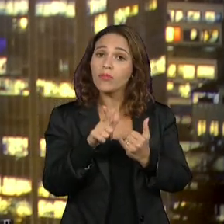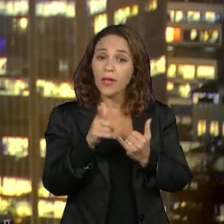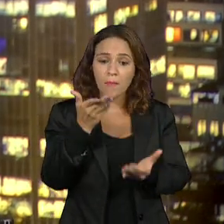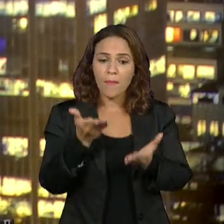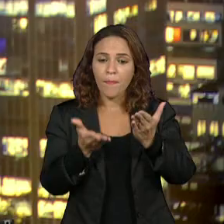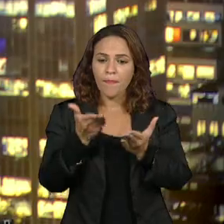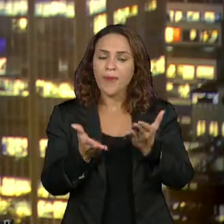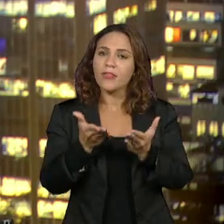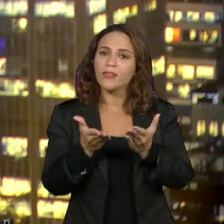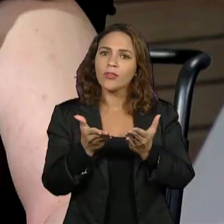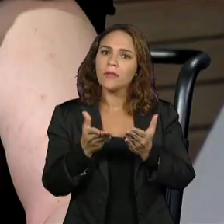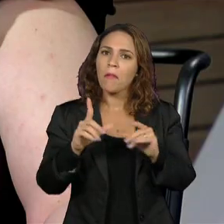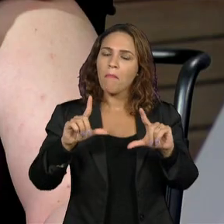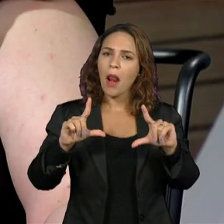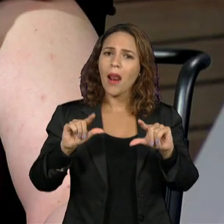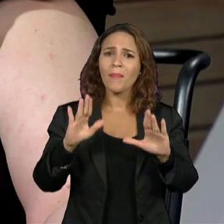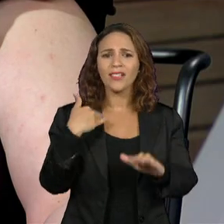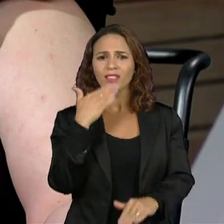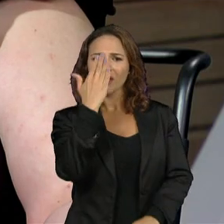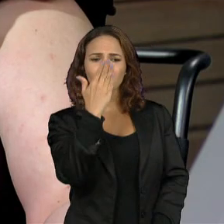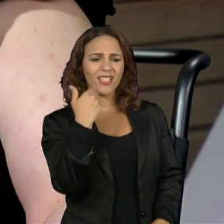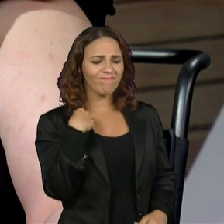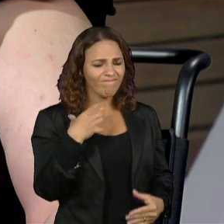continuam olhando para o espelho e se sentindo